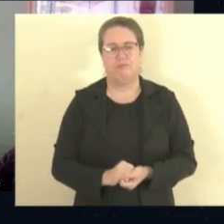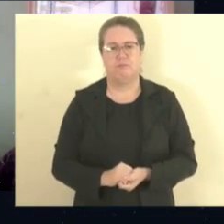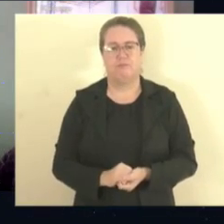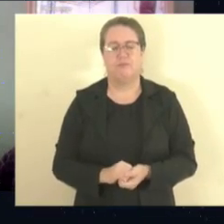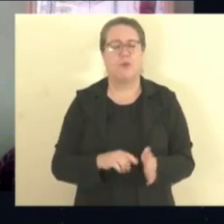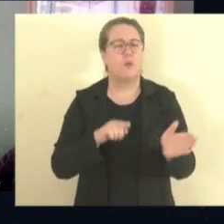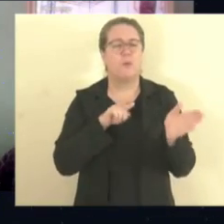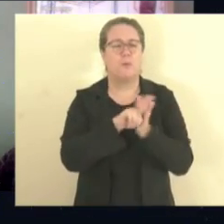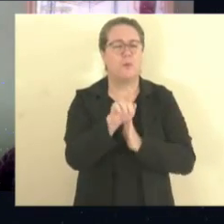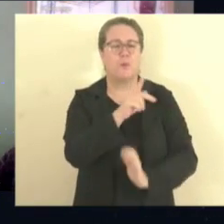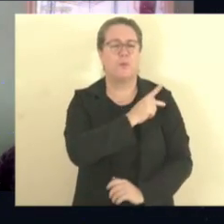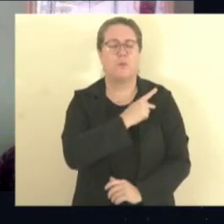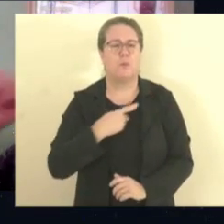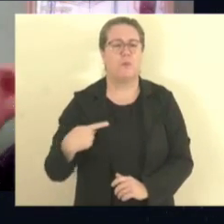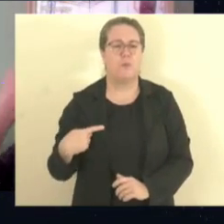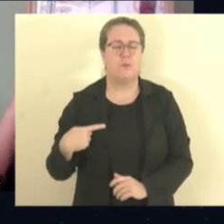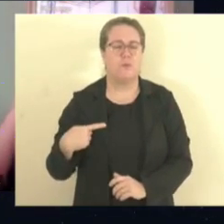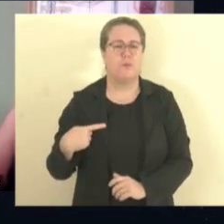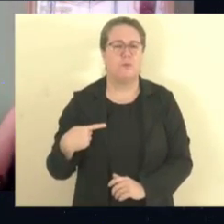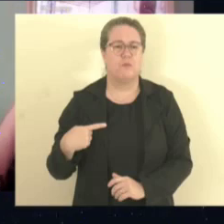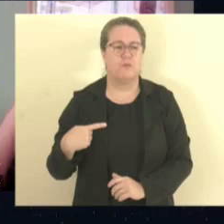Pergunta ao presidente se vai para incluir.